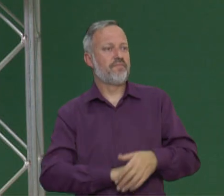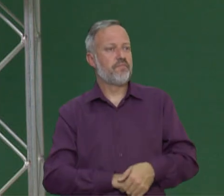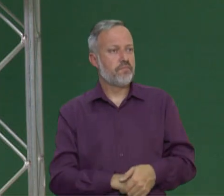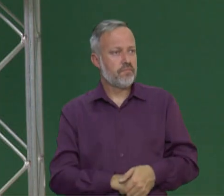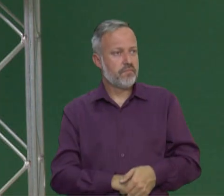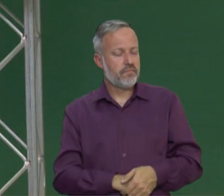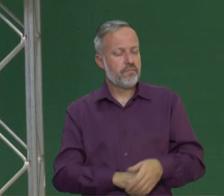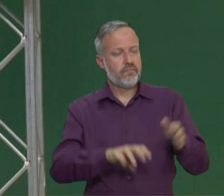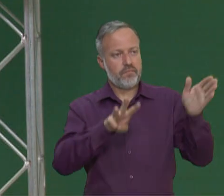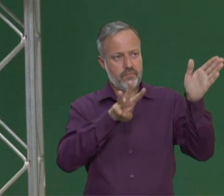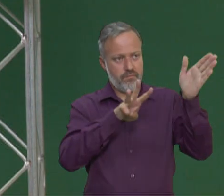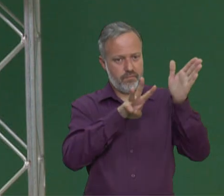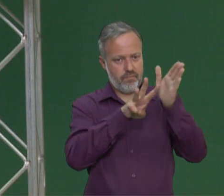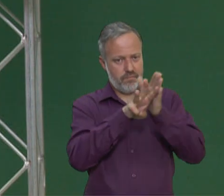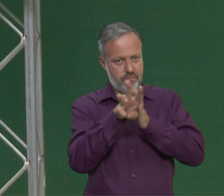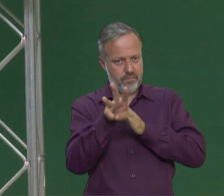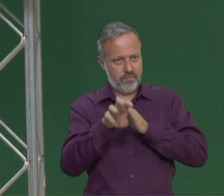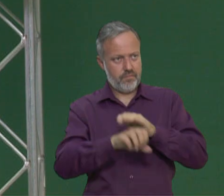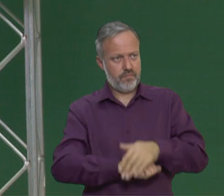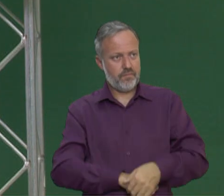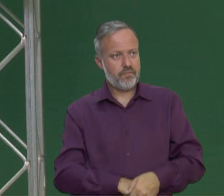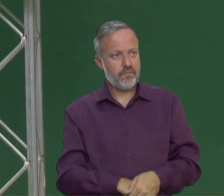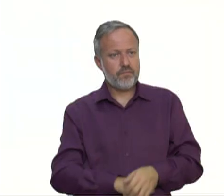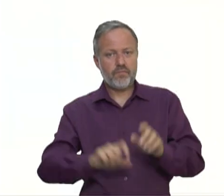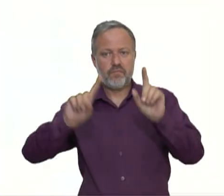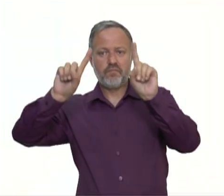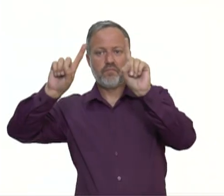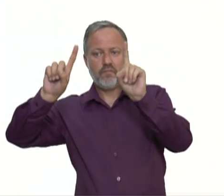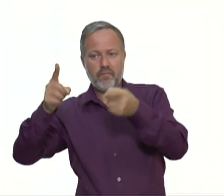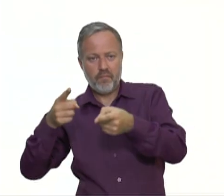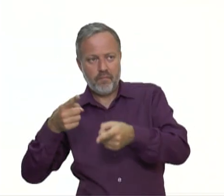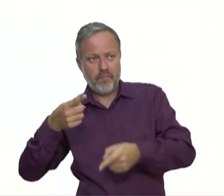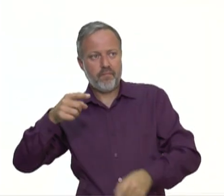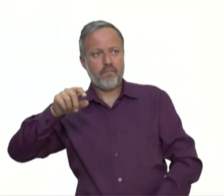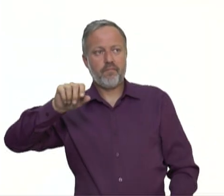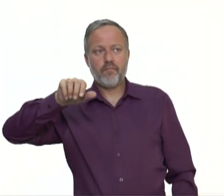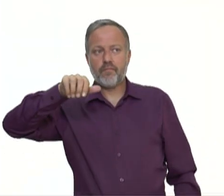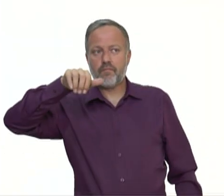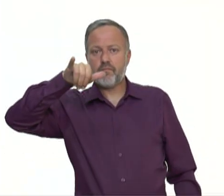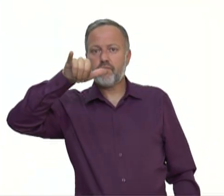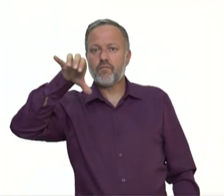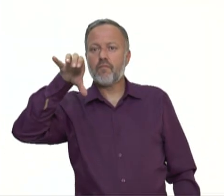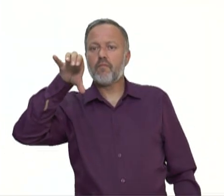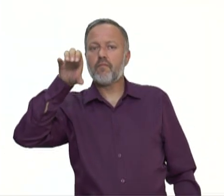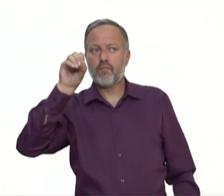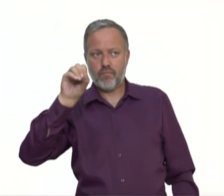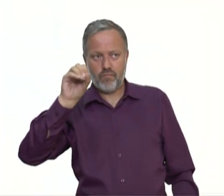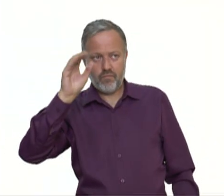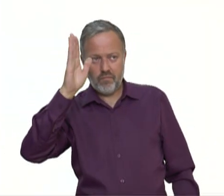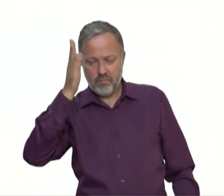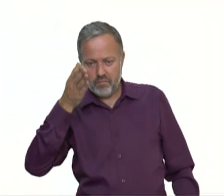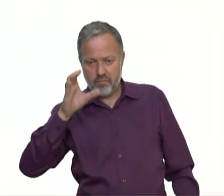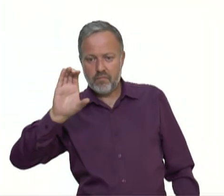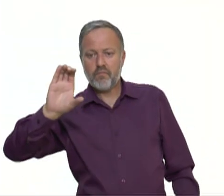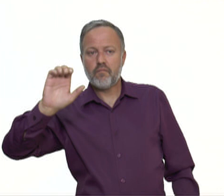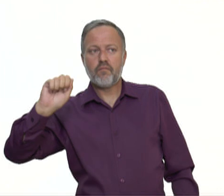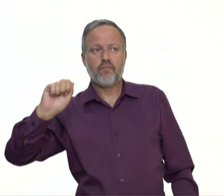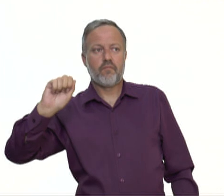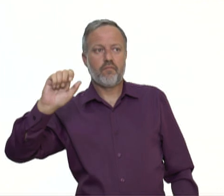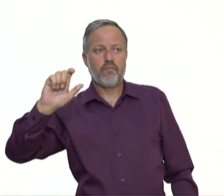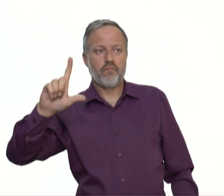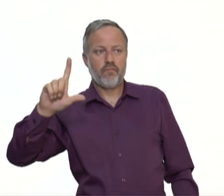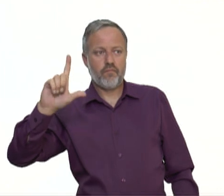Exercise number 3. Blank, you call the policeman before I